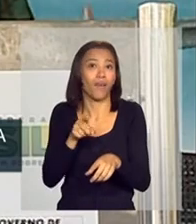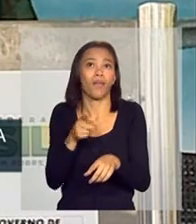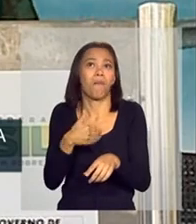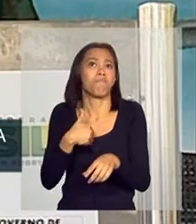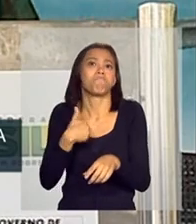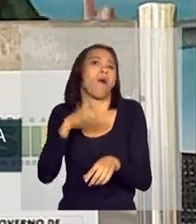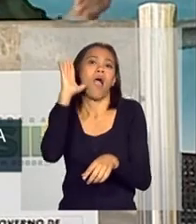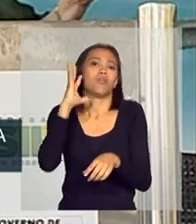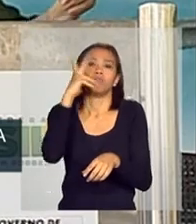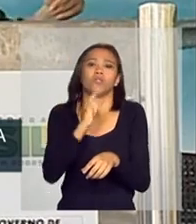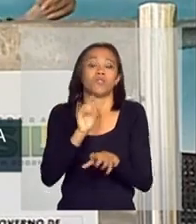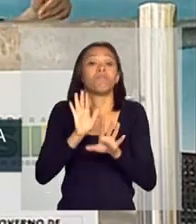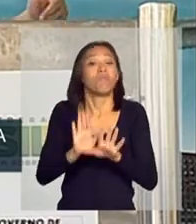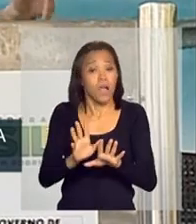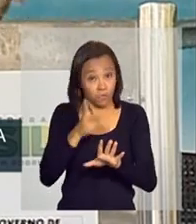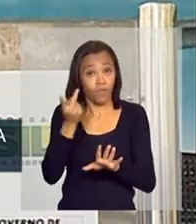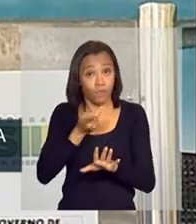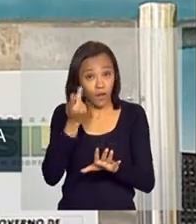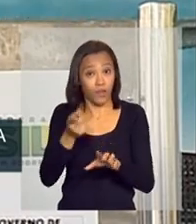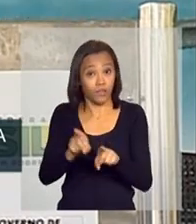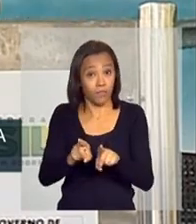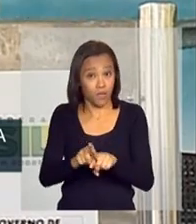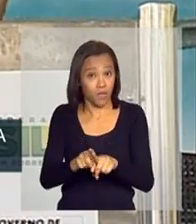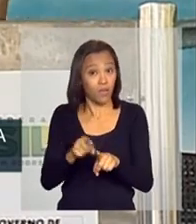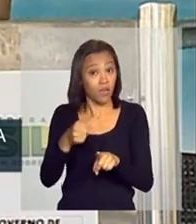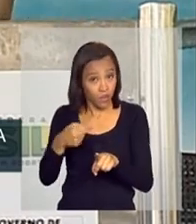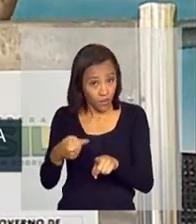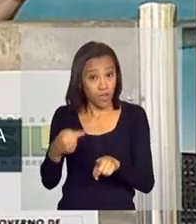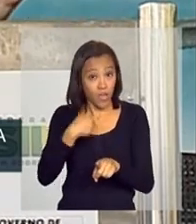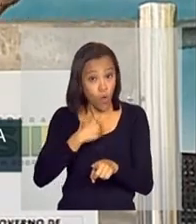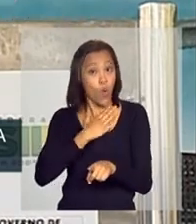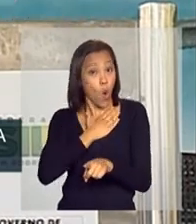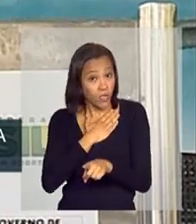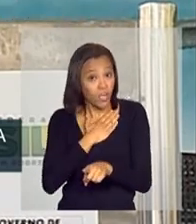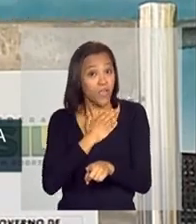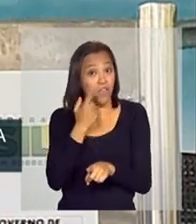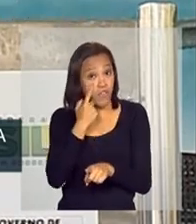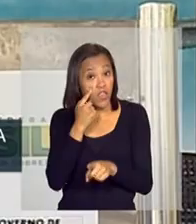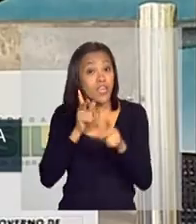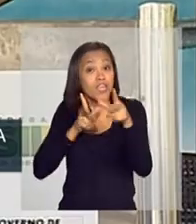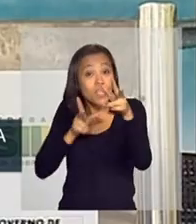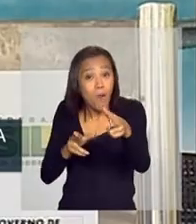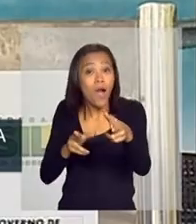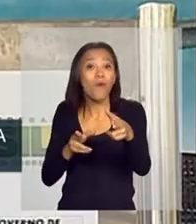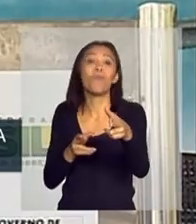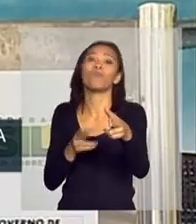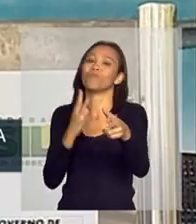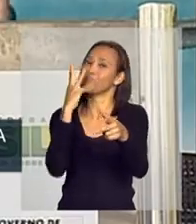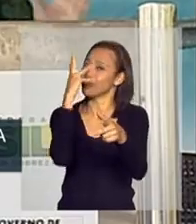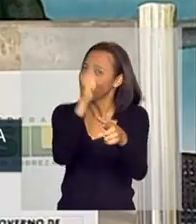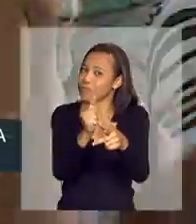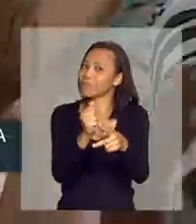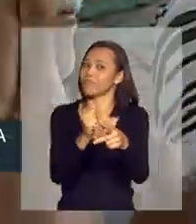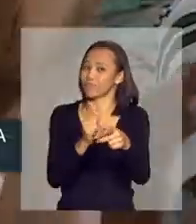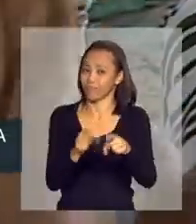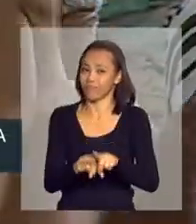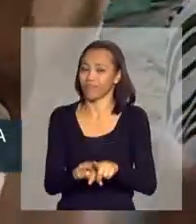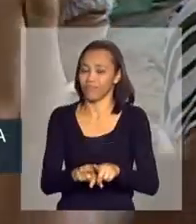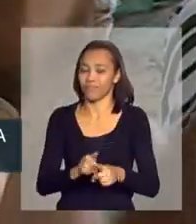mais bonita, mas vou dizer o seguinte, gostaria de ver uma outra tão bonita.